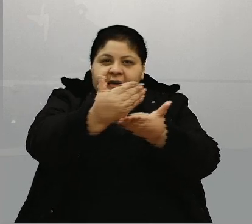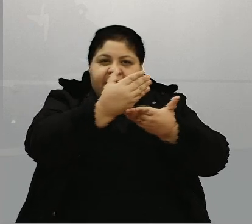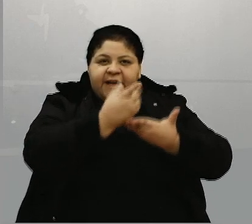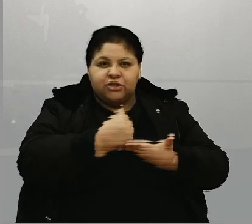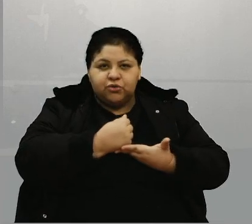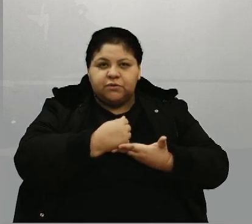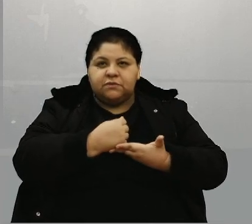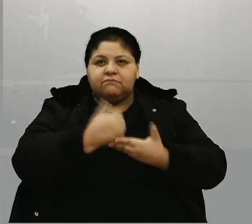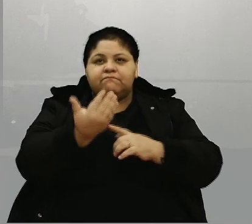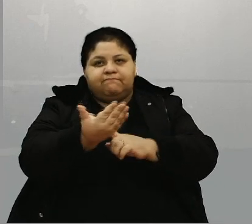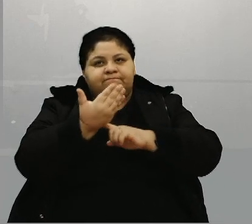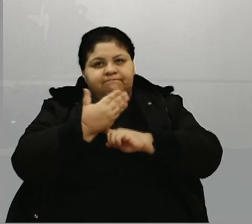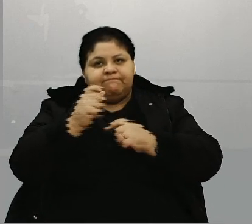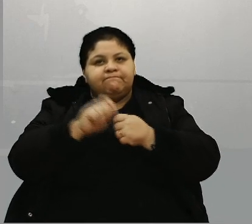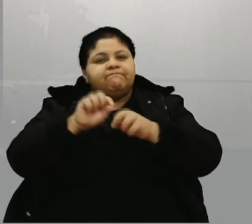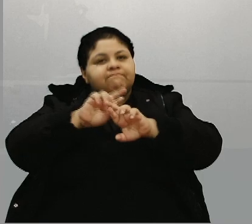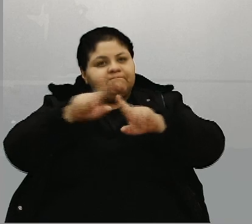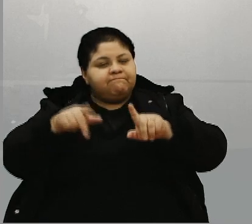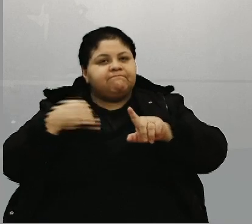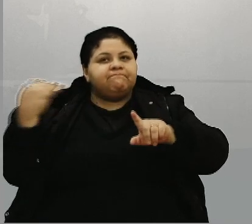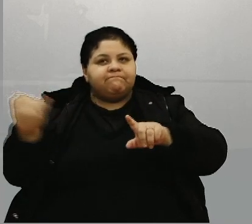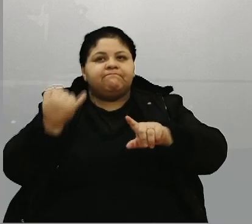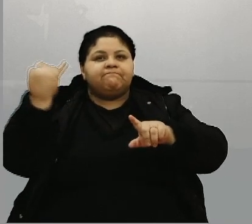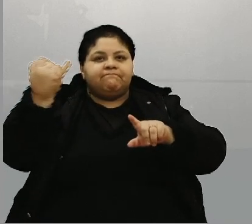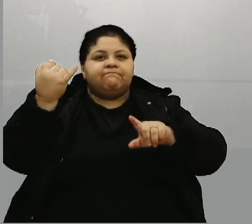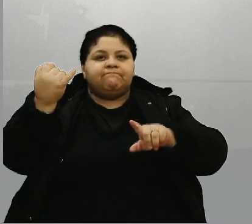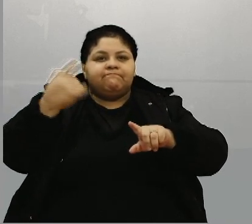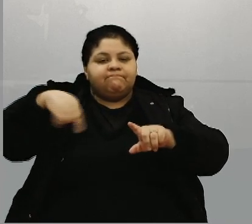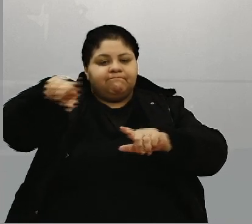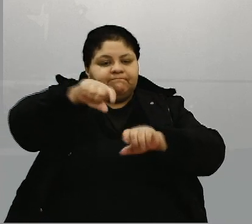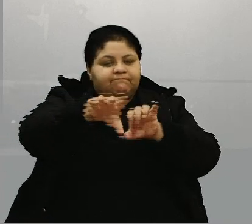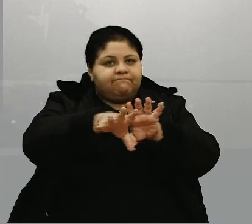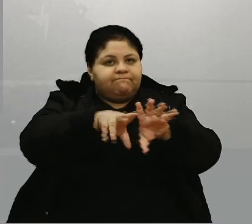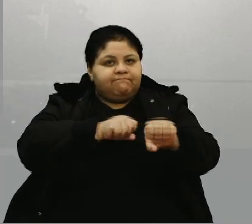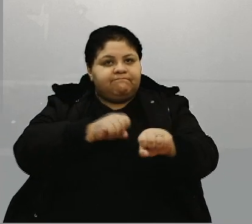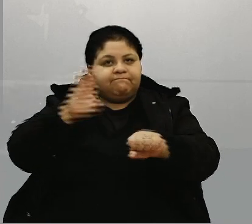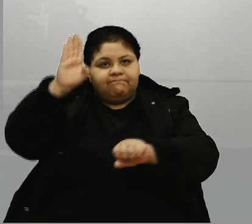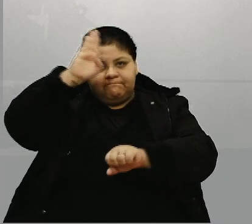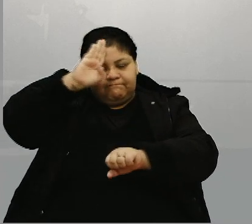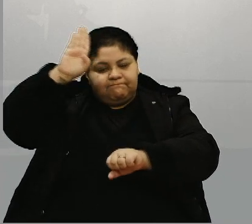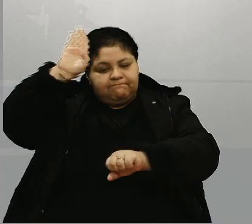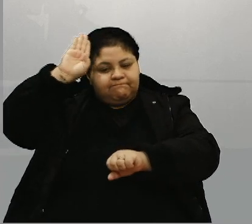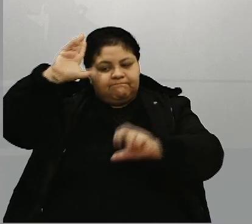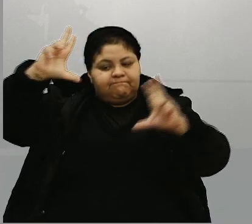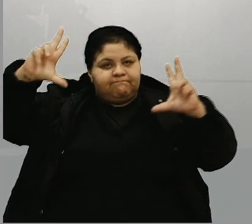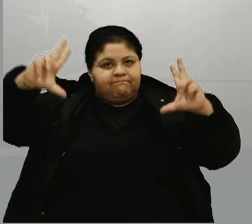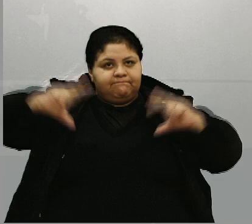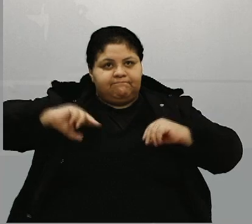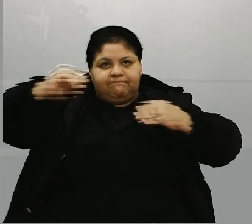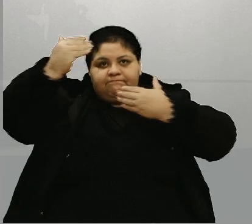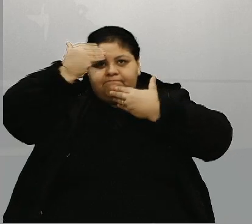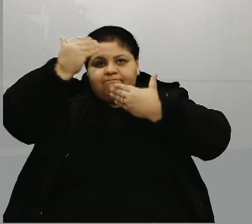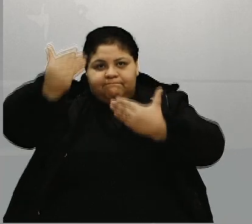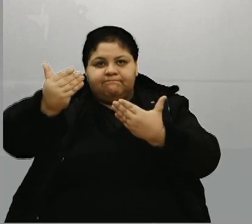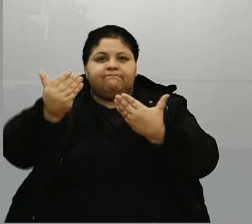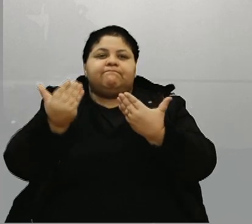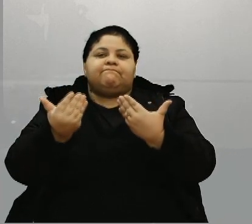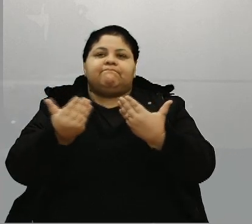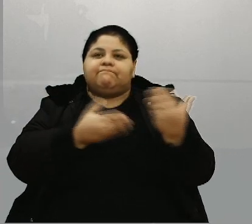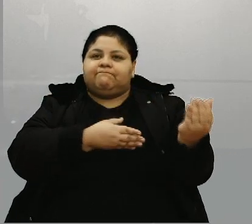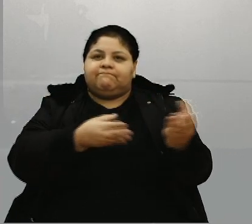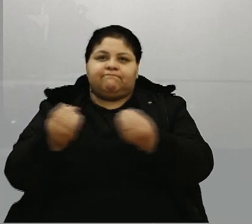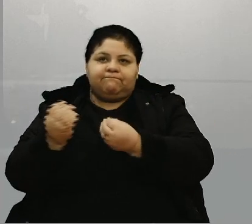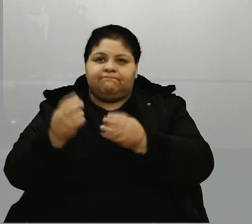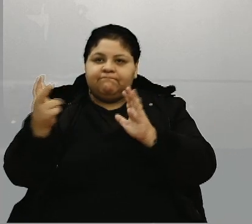nós e fará uma diferença significativa em nossa formação acadêmica e pessoal. Agradecemos, então, imensamente